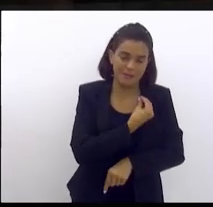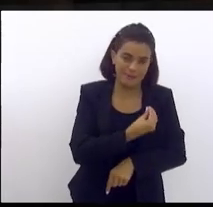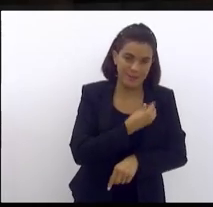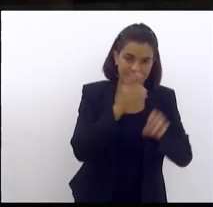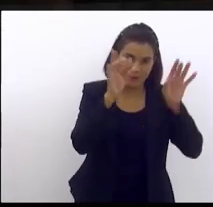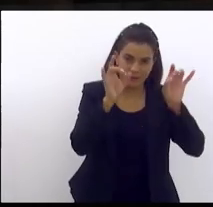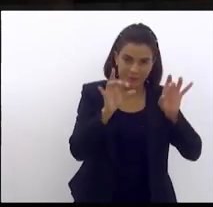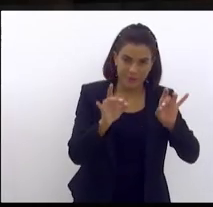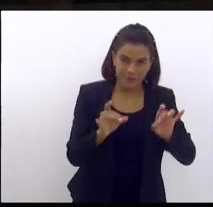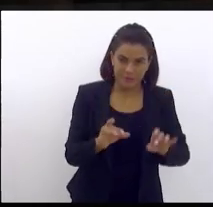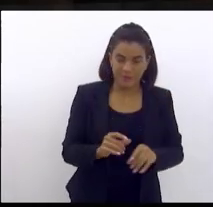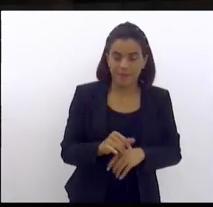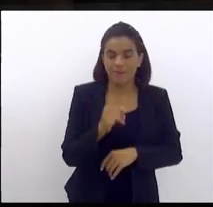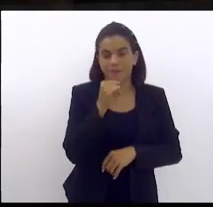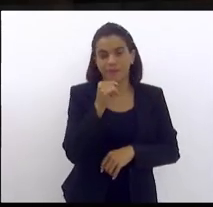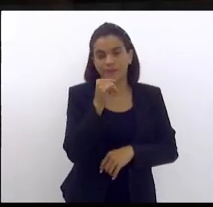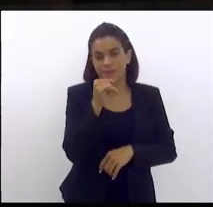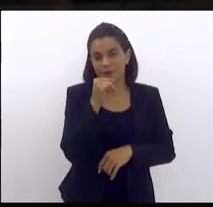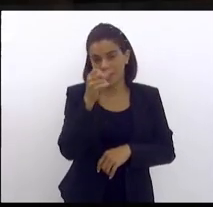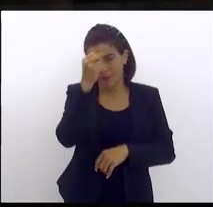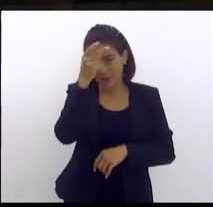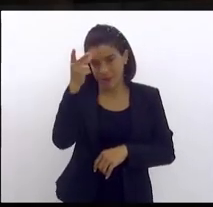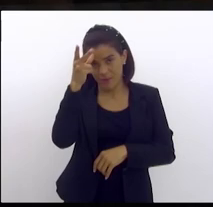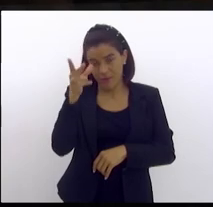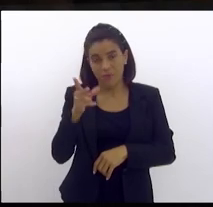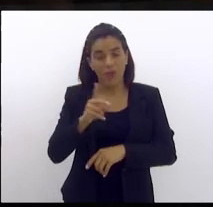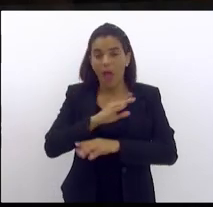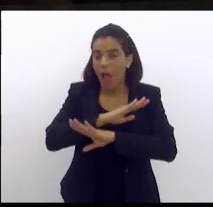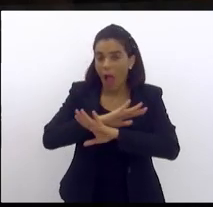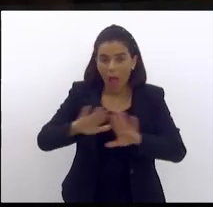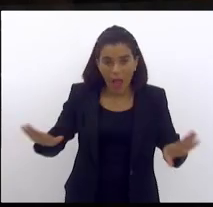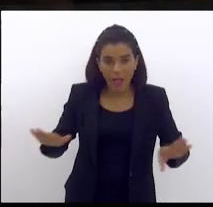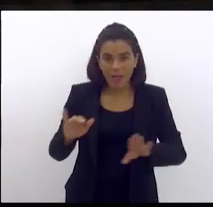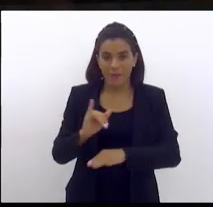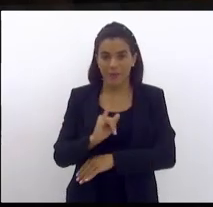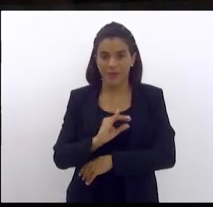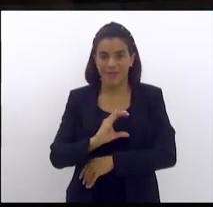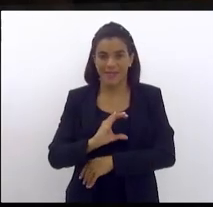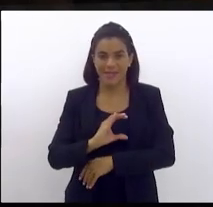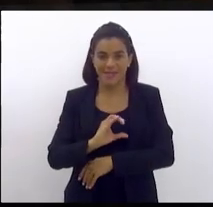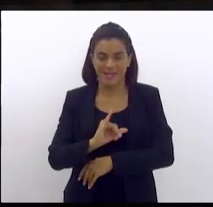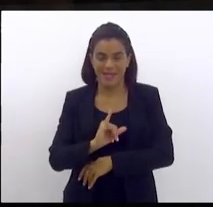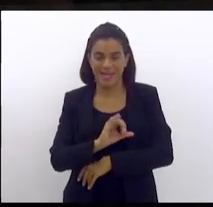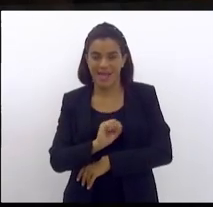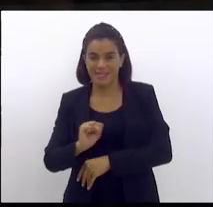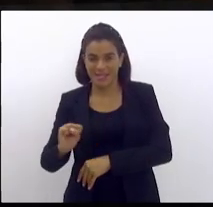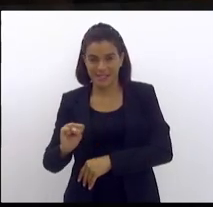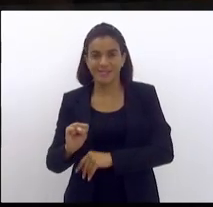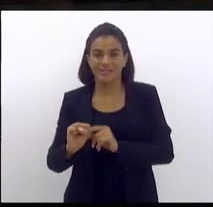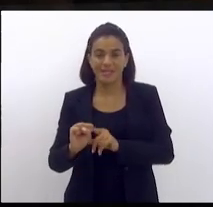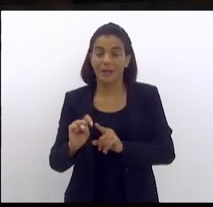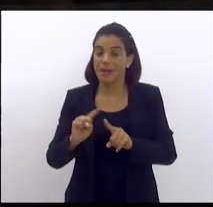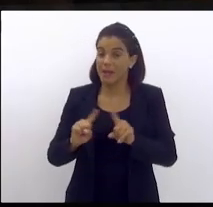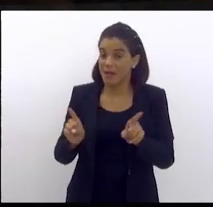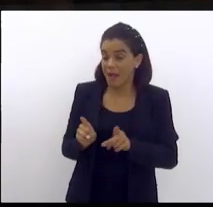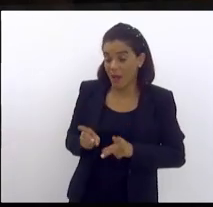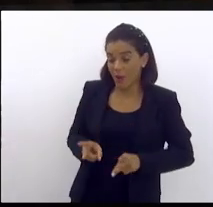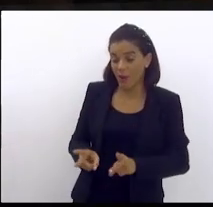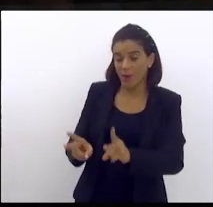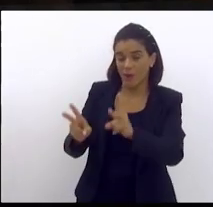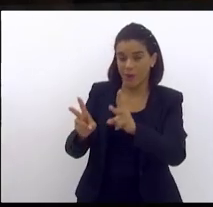no município vai acabar o mas vai continuar o